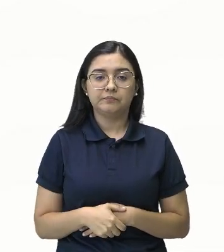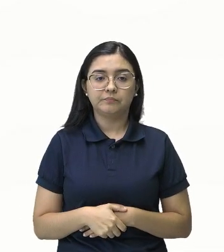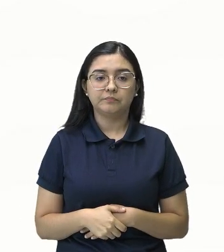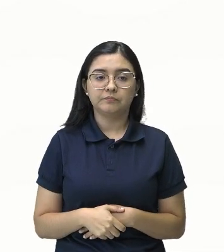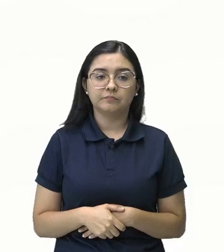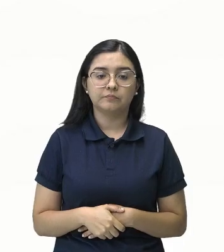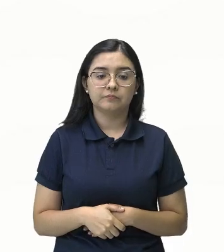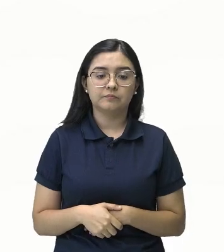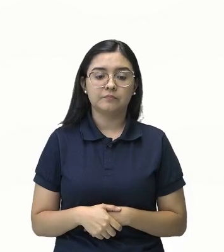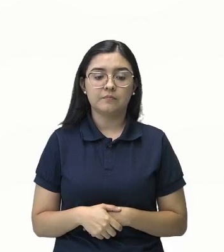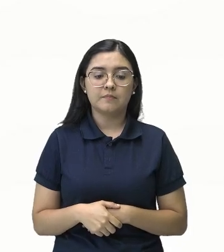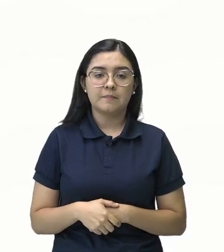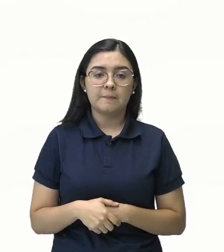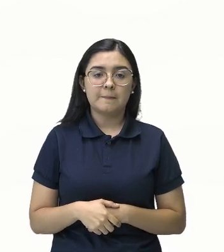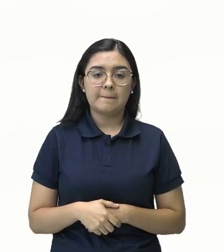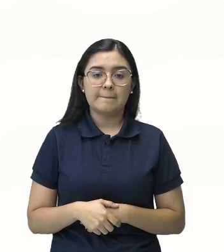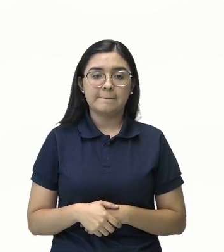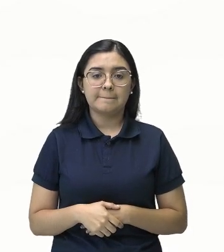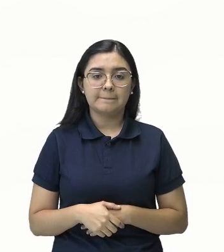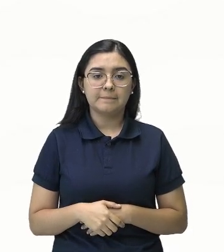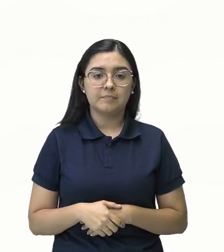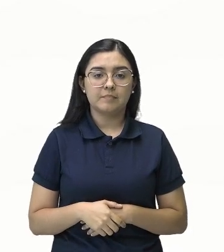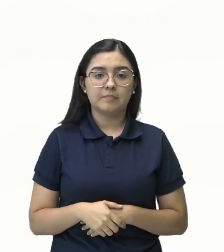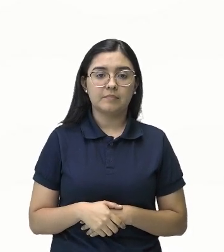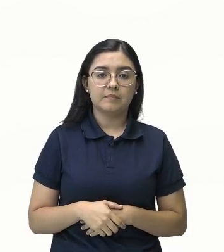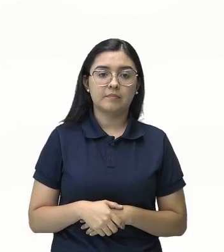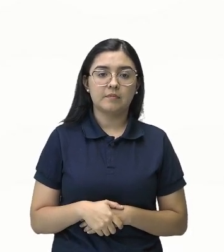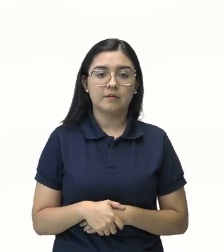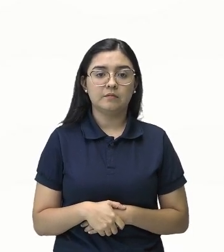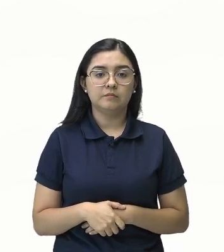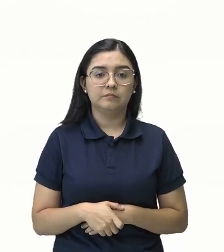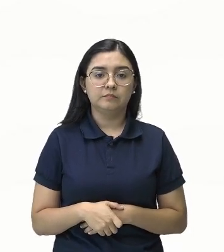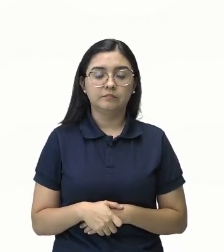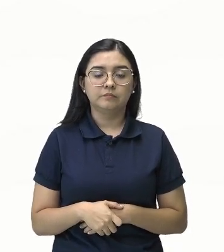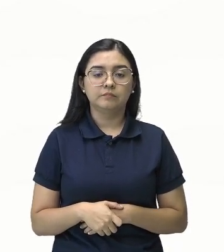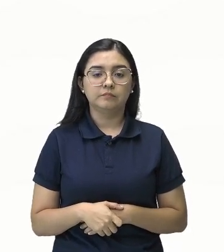meninas. Então, 14 meninos